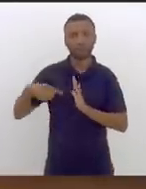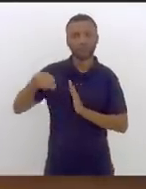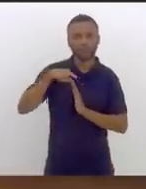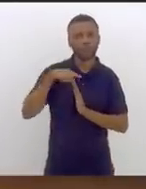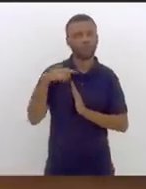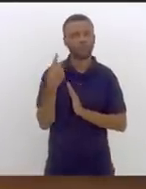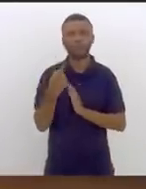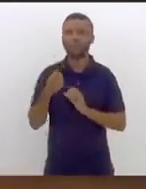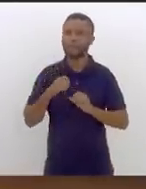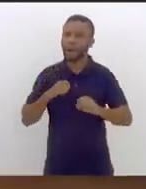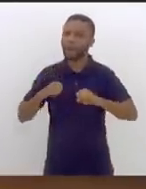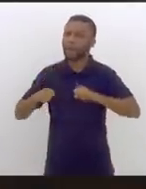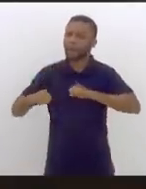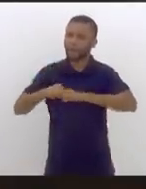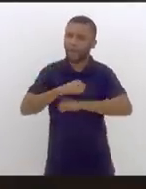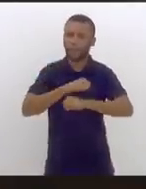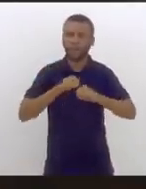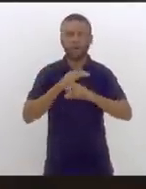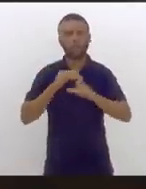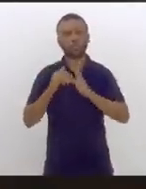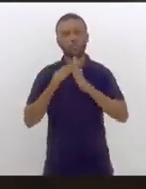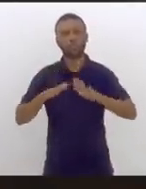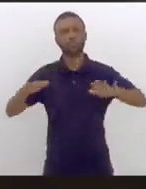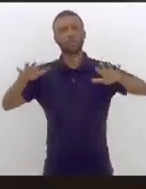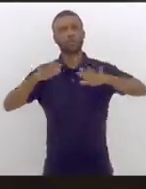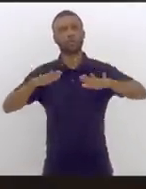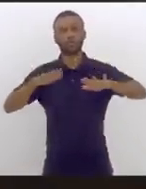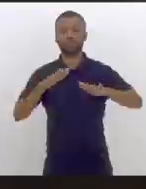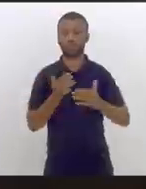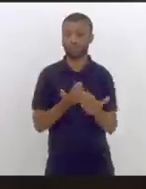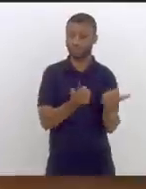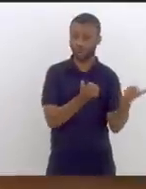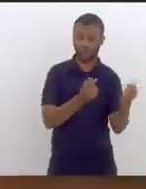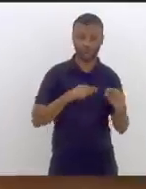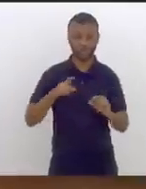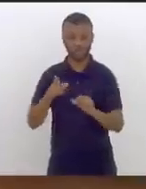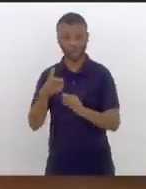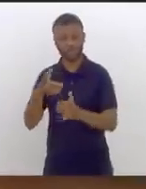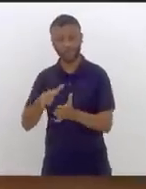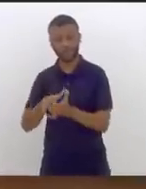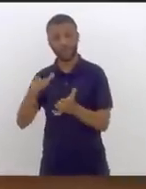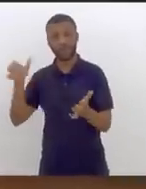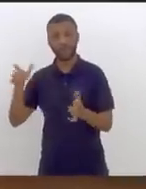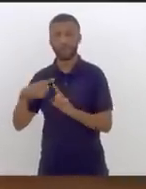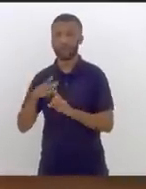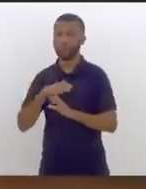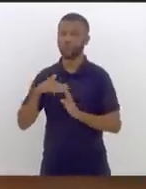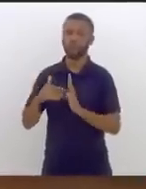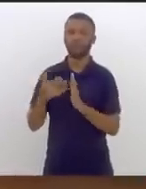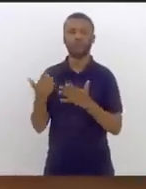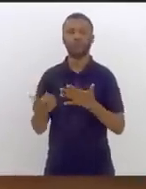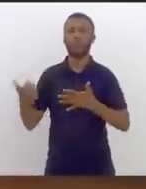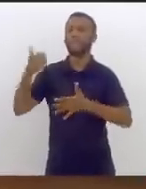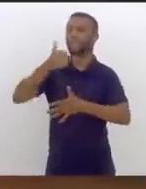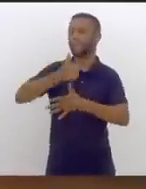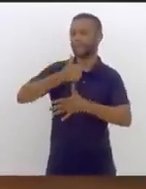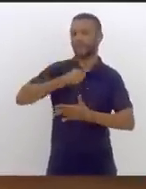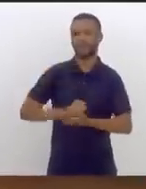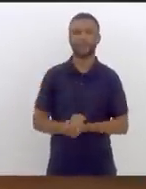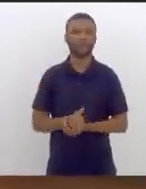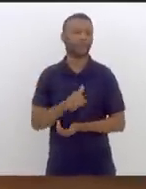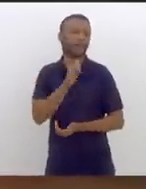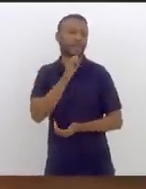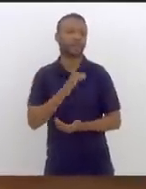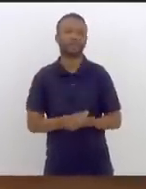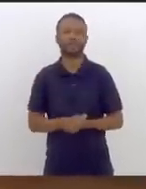lutando lutamos por todos do mais moderno ao mais antigo porque todos foram privilegiados antigamente por exemplo